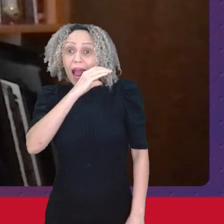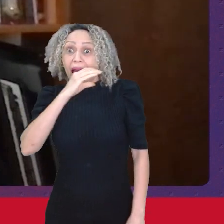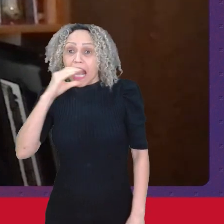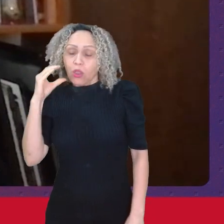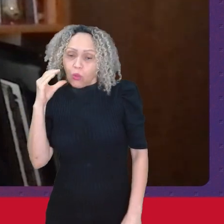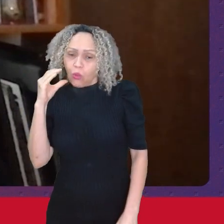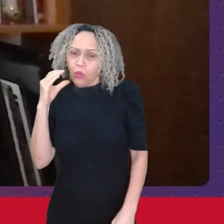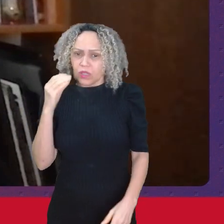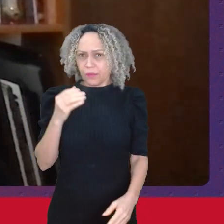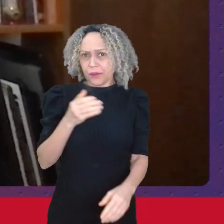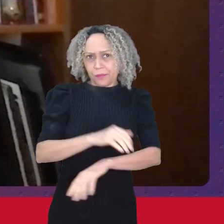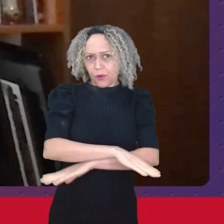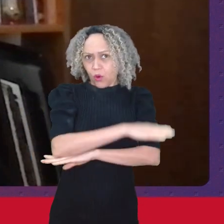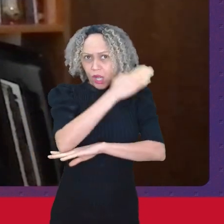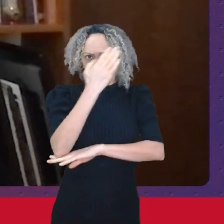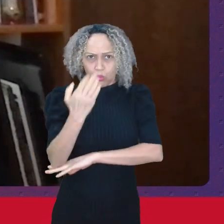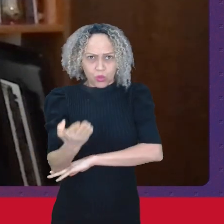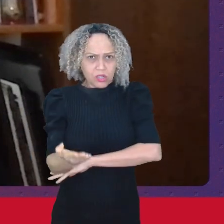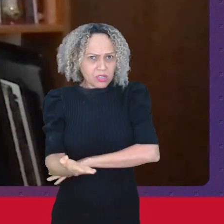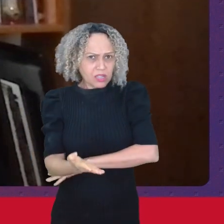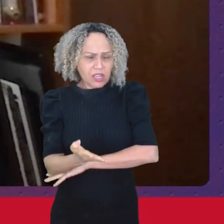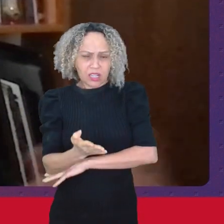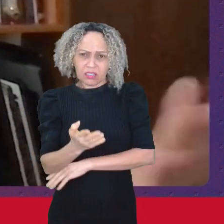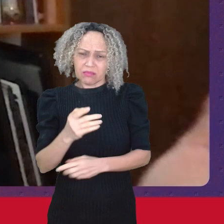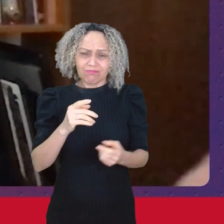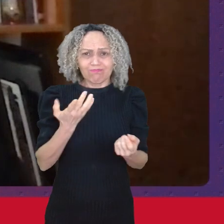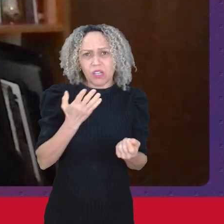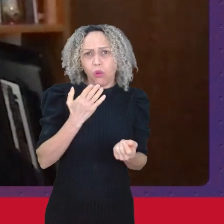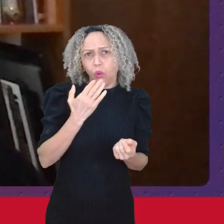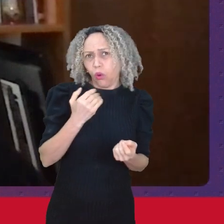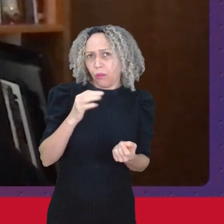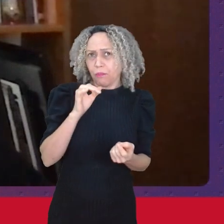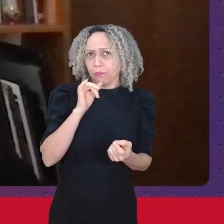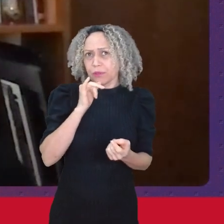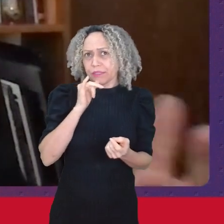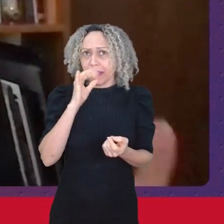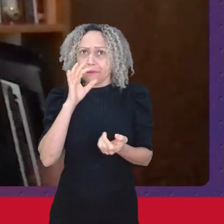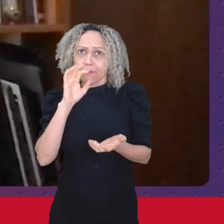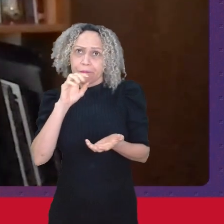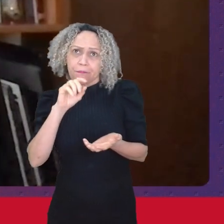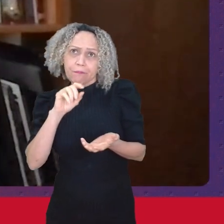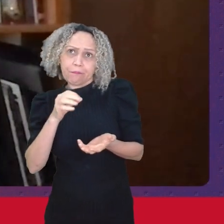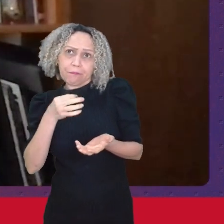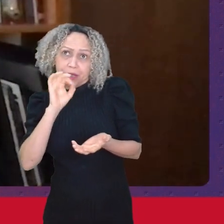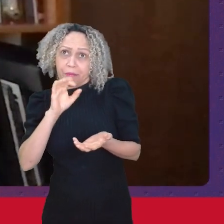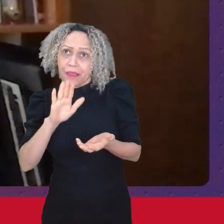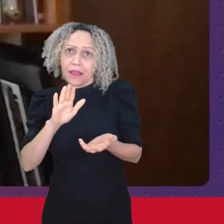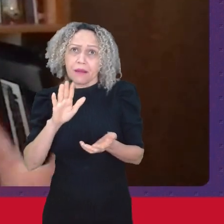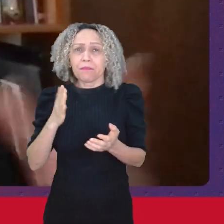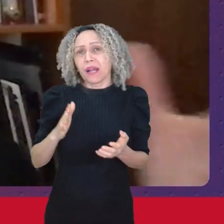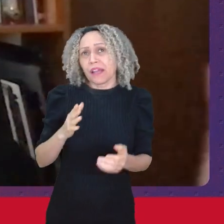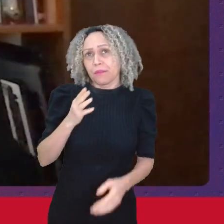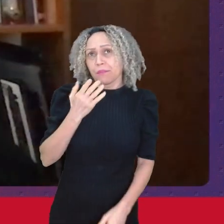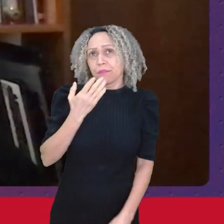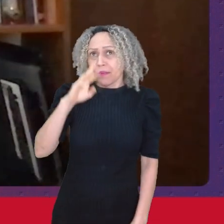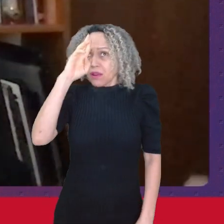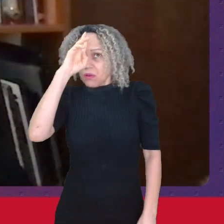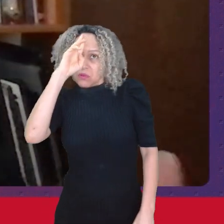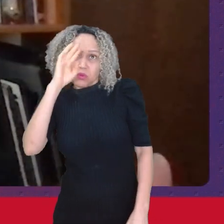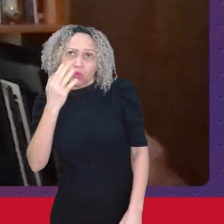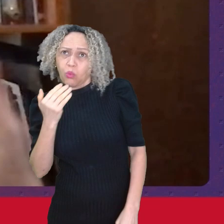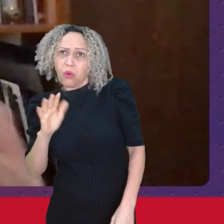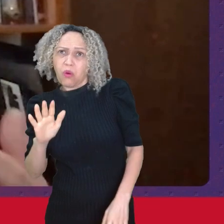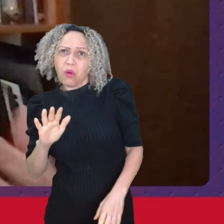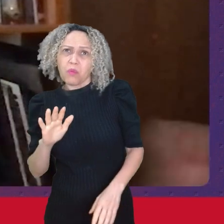as refeições que deveriam fazer ao longo do dia, né? Como o presidente Lula diz, tem que no mínimo fazer